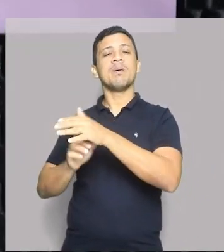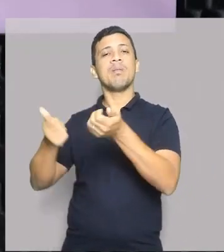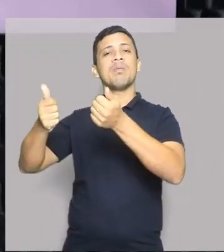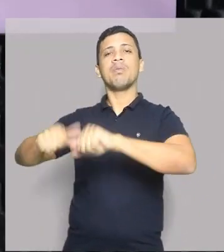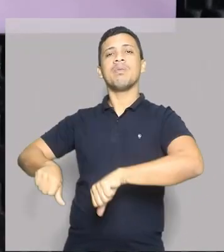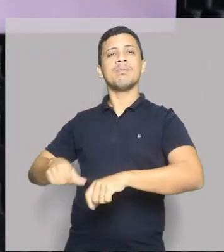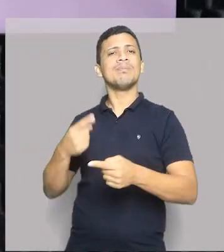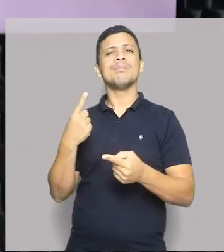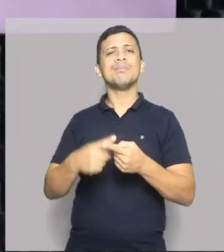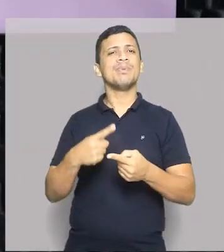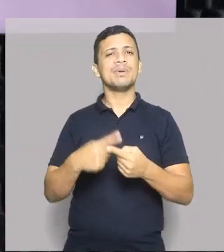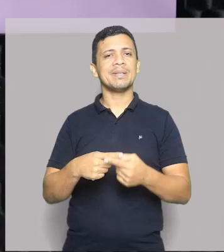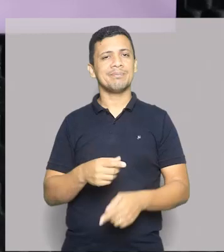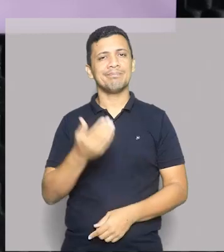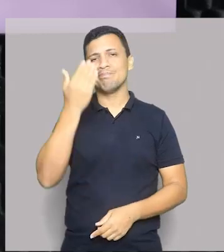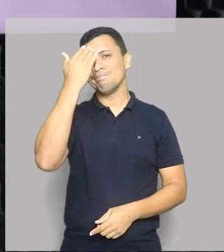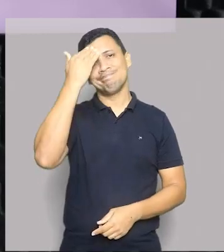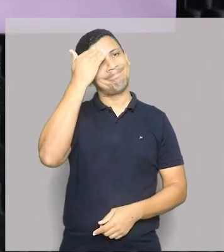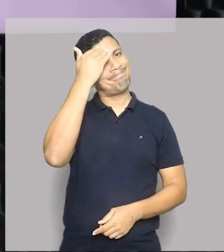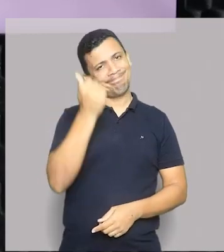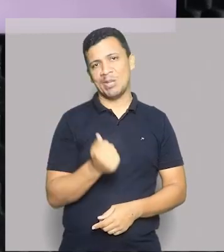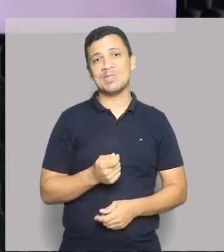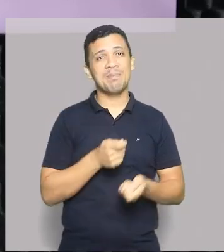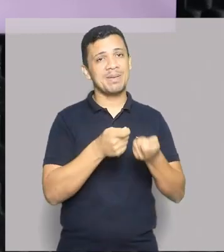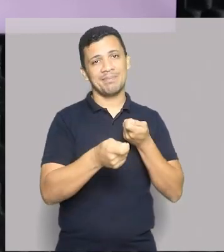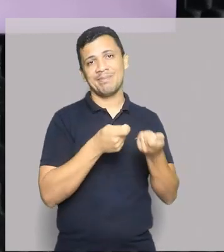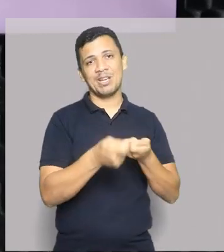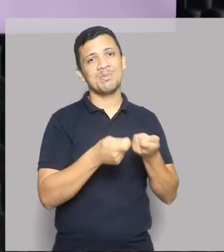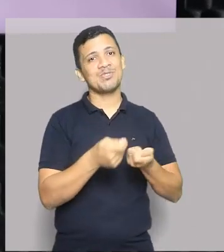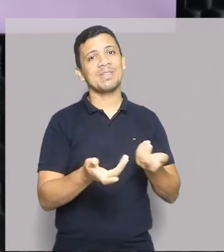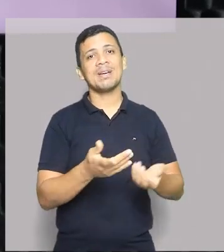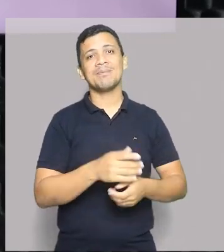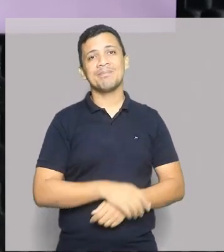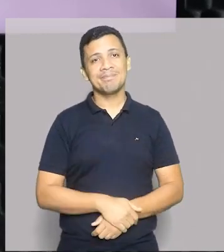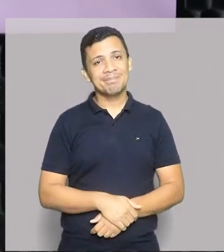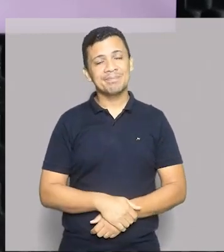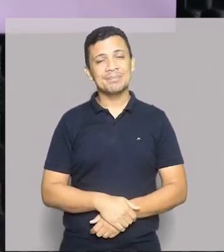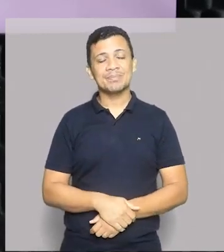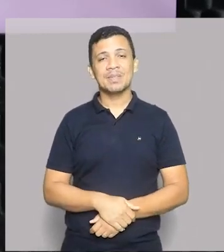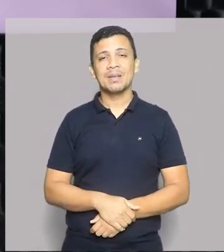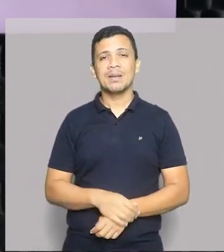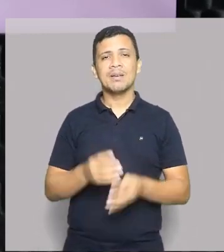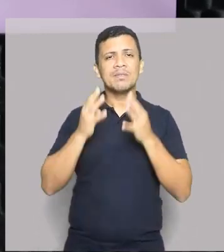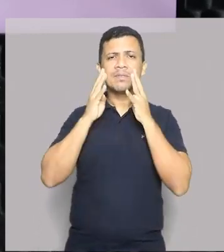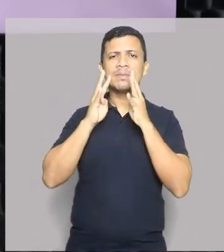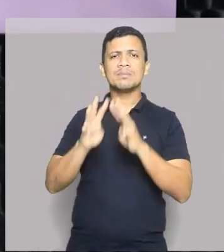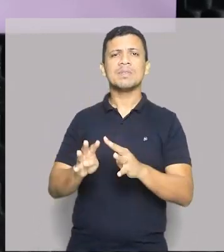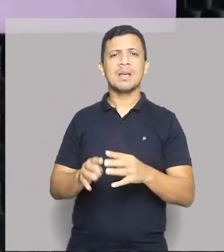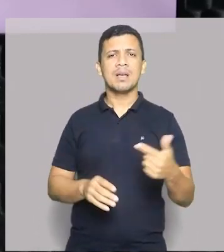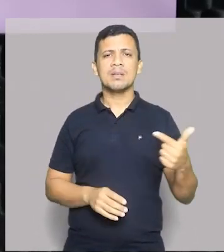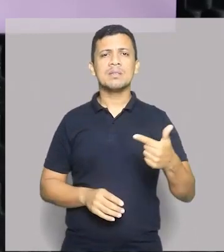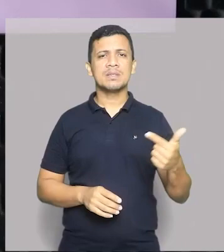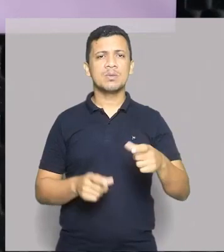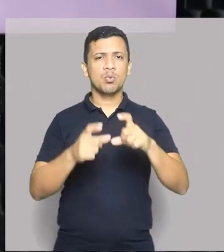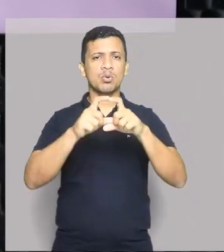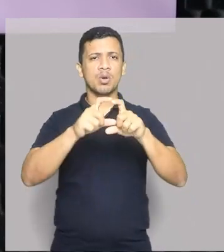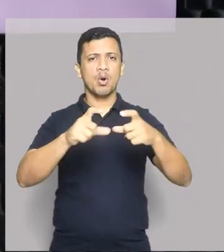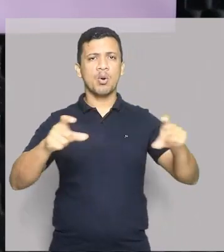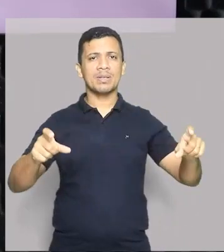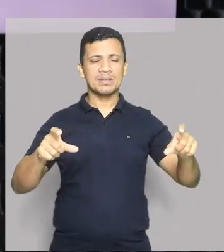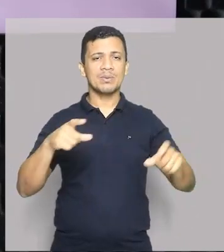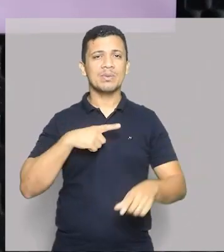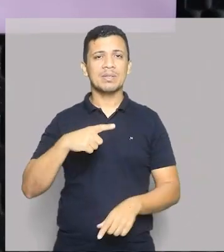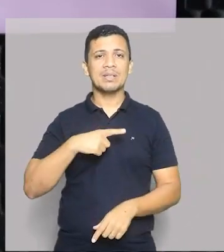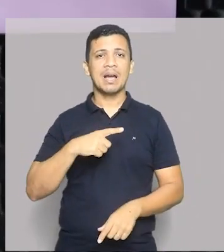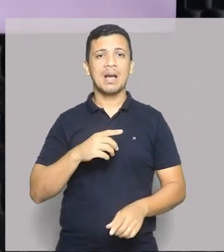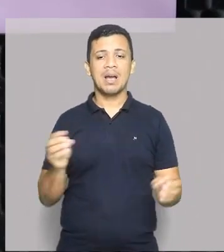souberam administrar o negócio. A relação de causa e consequência. Atentem para o fato de que a segunda oração, ela está na ordem inversa,